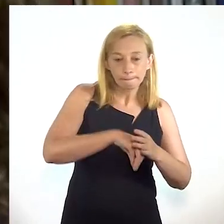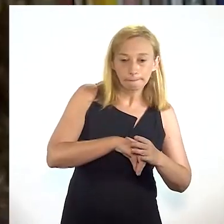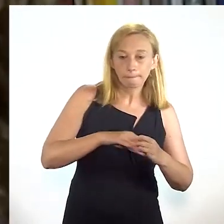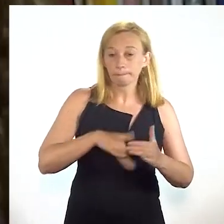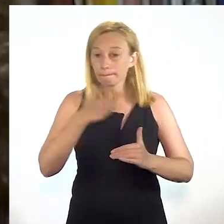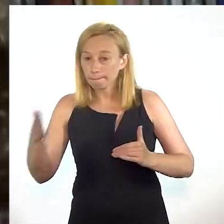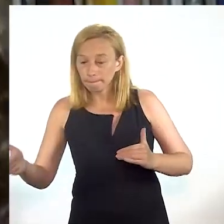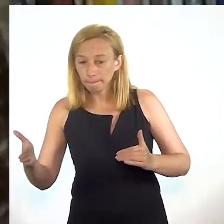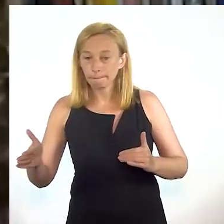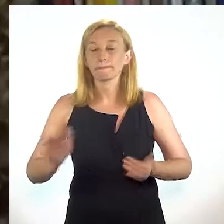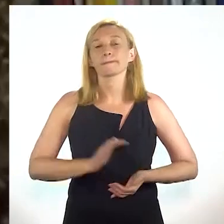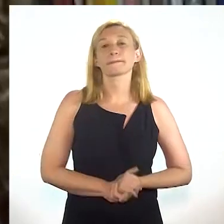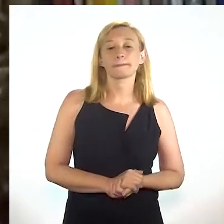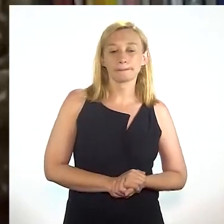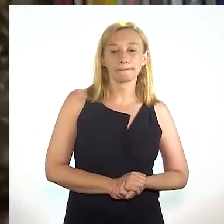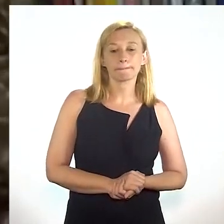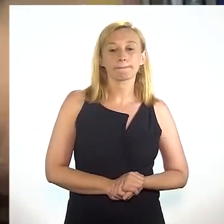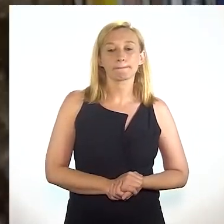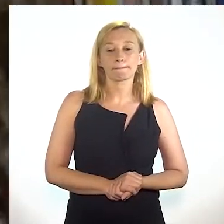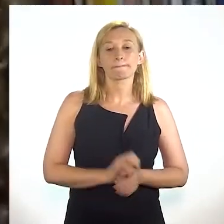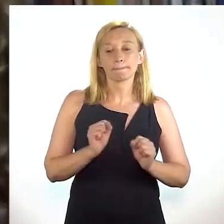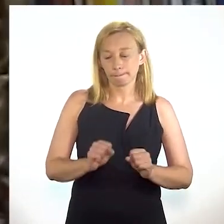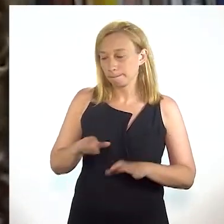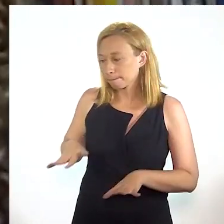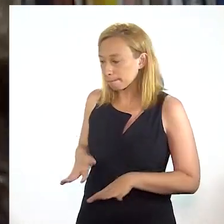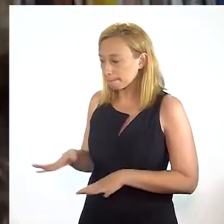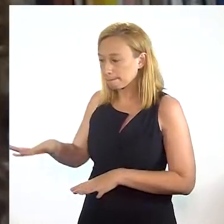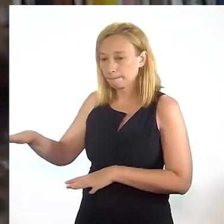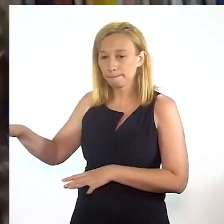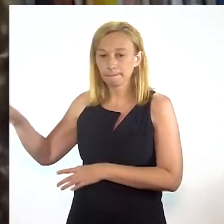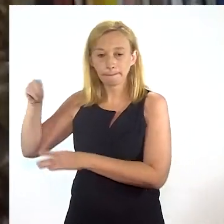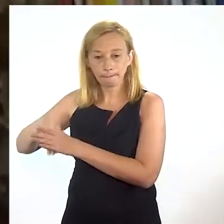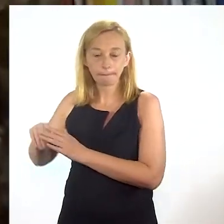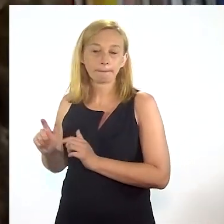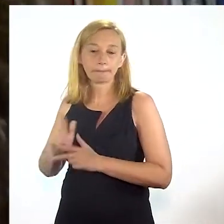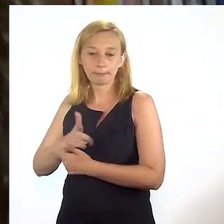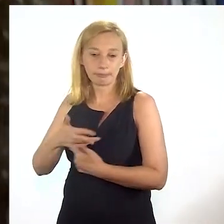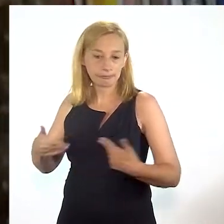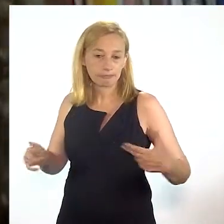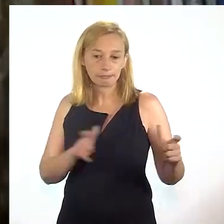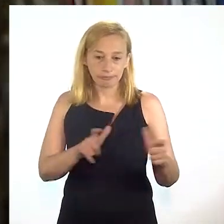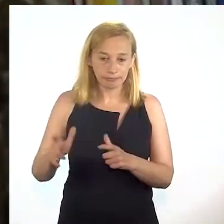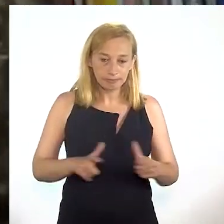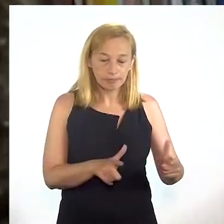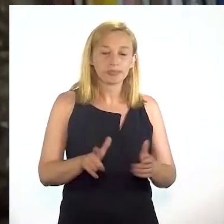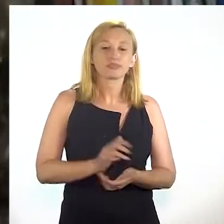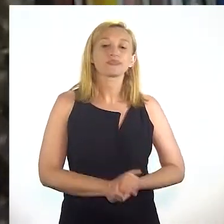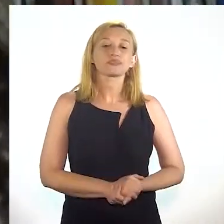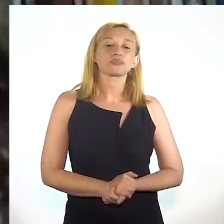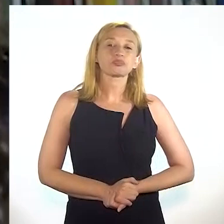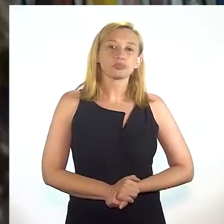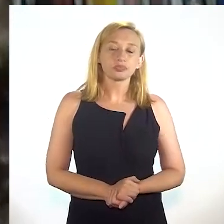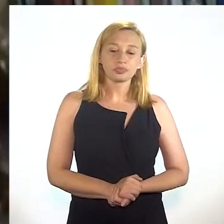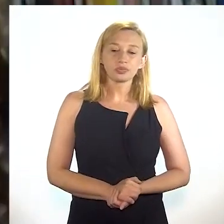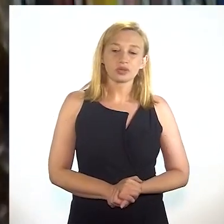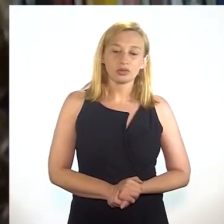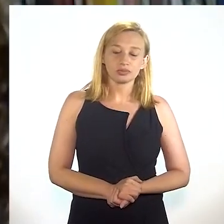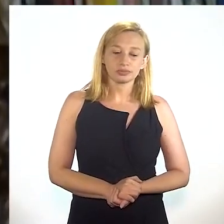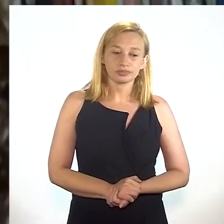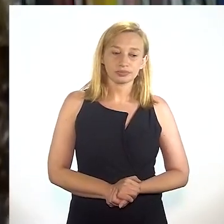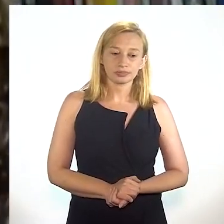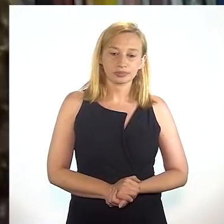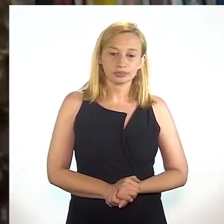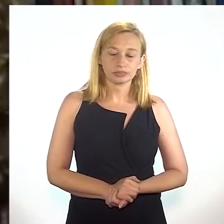ou no ambiente digital, ele pode estar dentro do Moinho, ele pode estar em outra, ou ele pode estar na comunidade, ele pode estar em outros